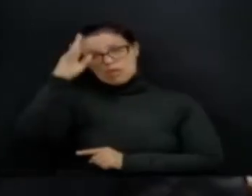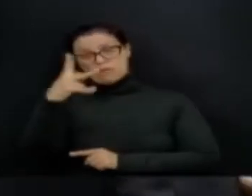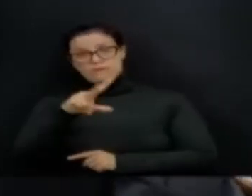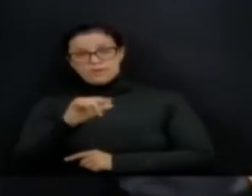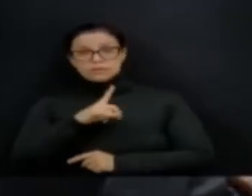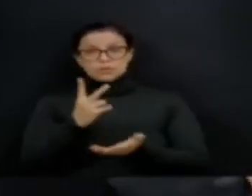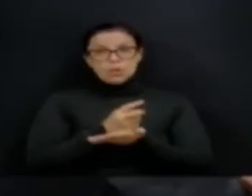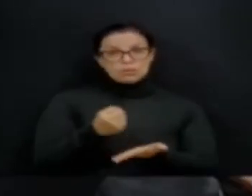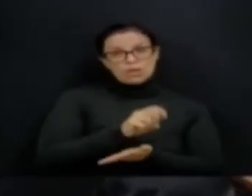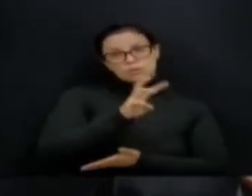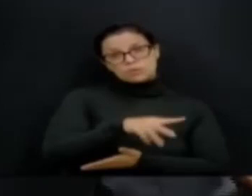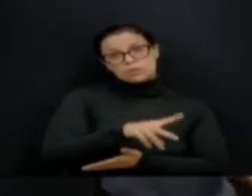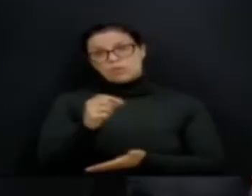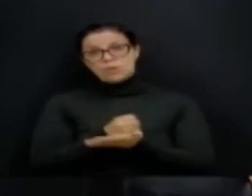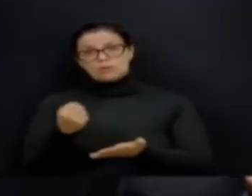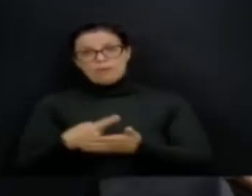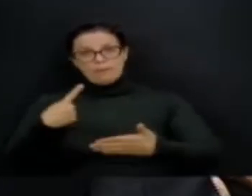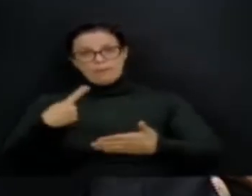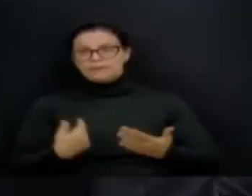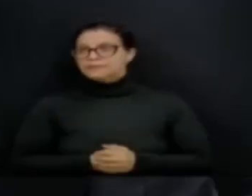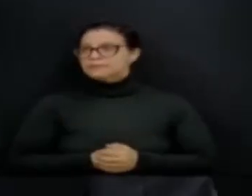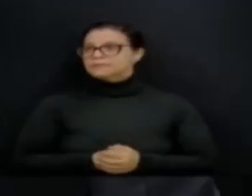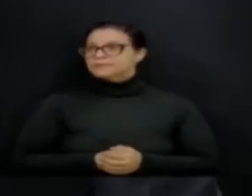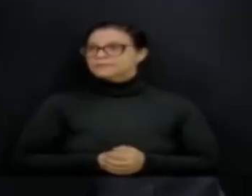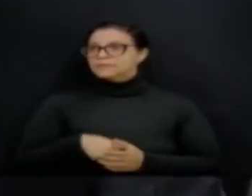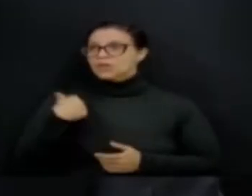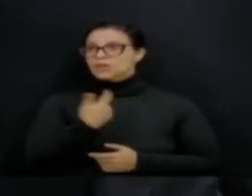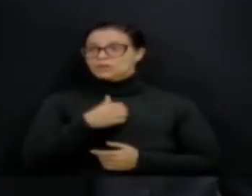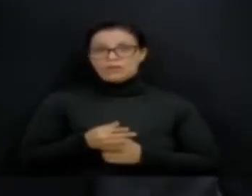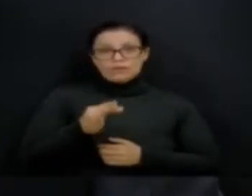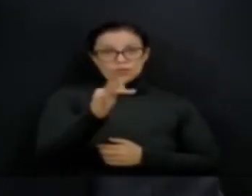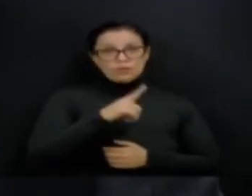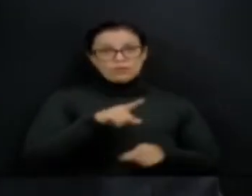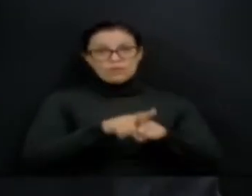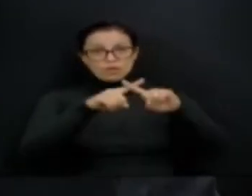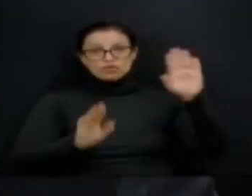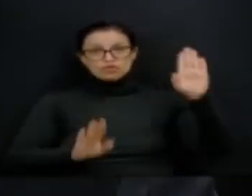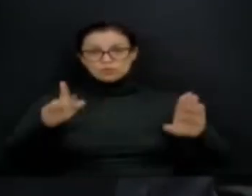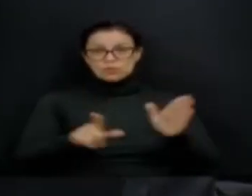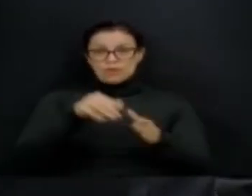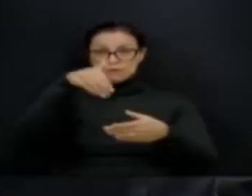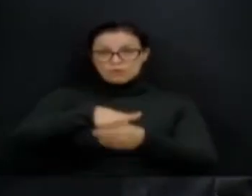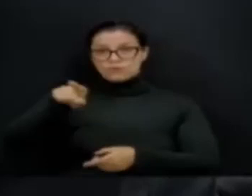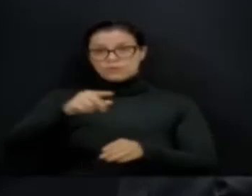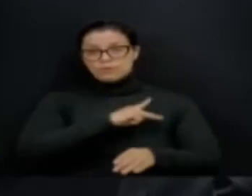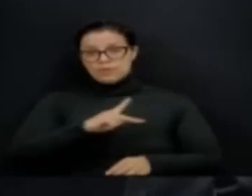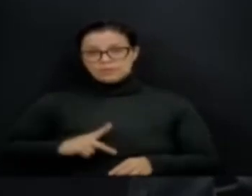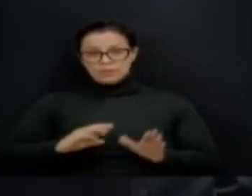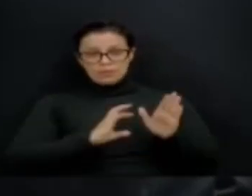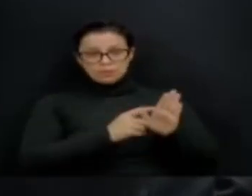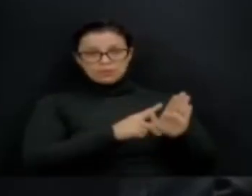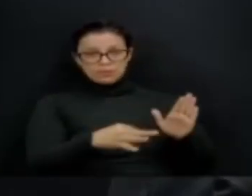decidir se contrata ou não os contratos de pedágio. Havendo pela frente uma disputa eleitoral, e o senhor como presidente do Partido